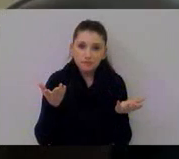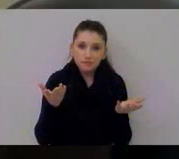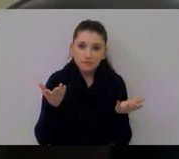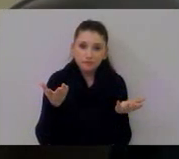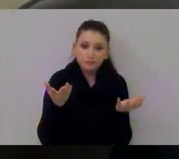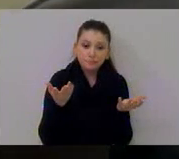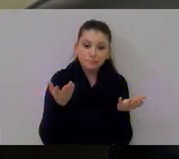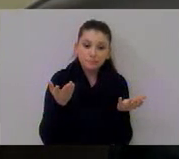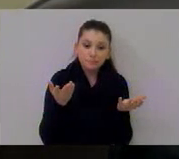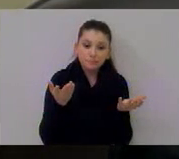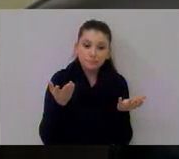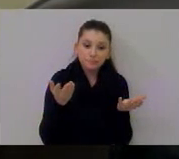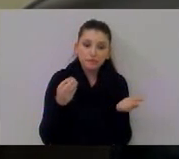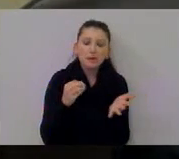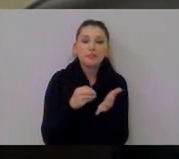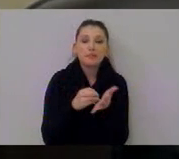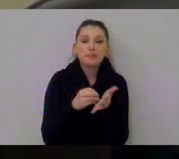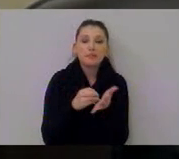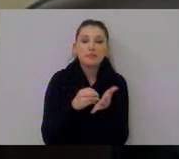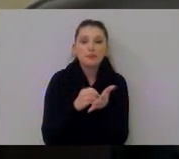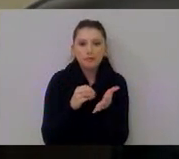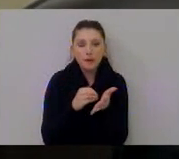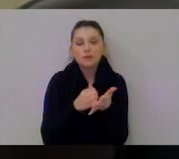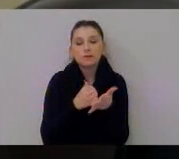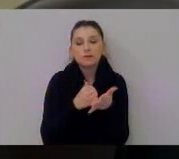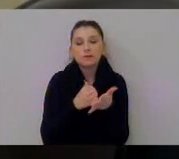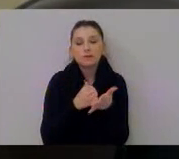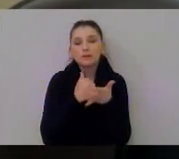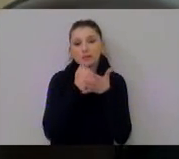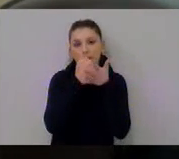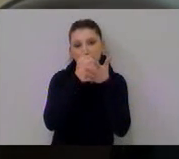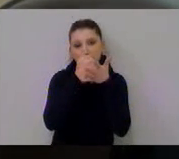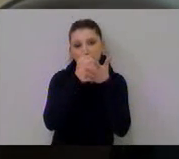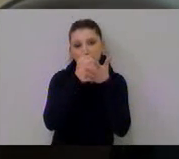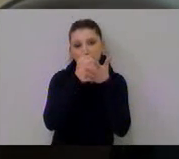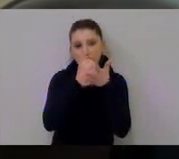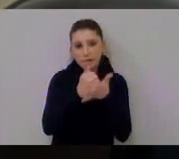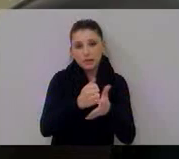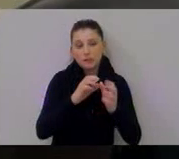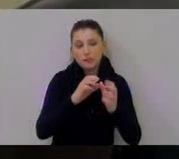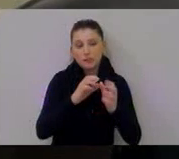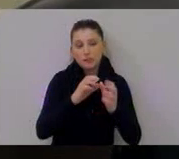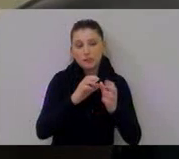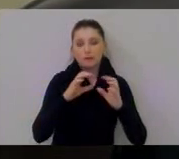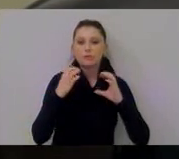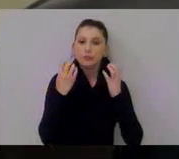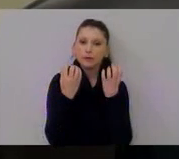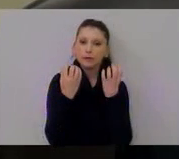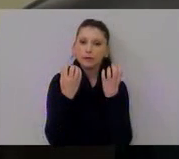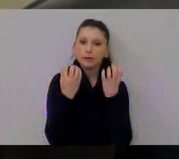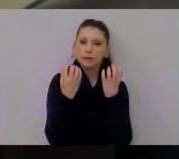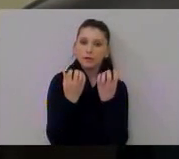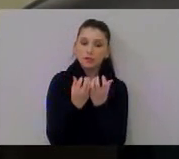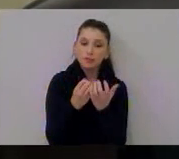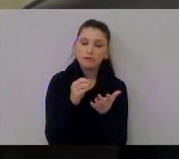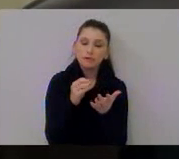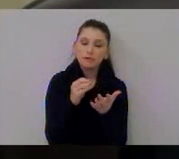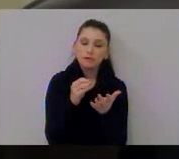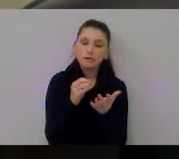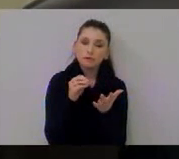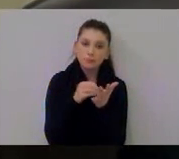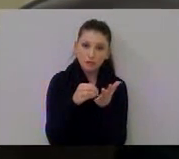estar atendendo a nossa comunidade. Eu acredito que